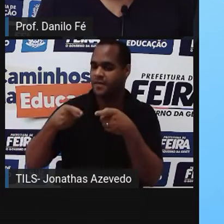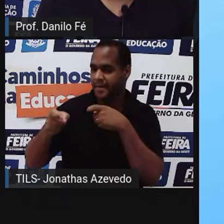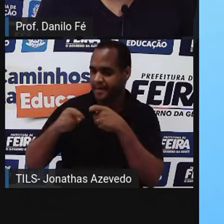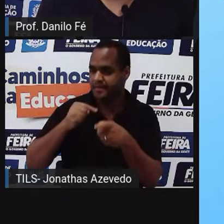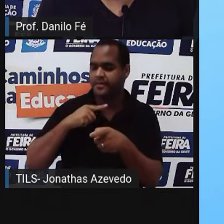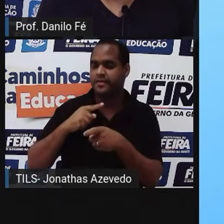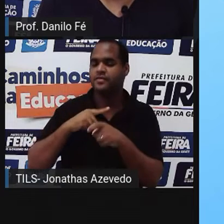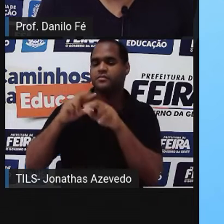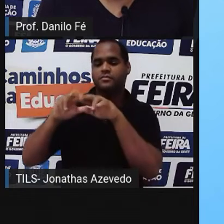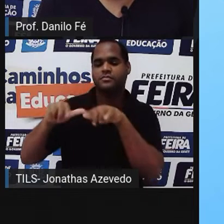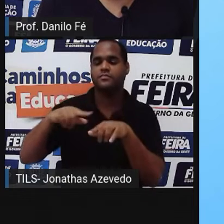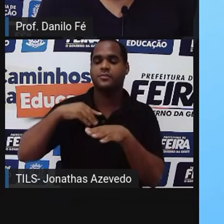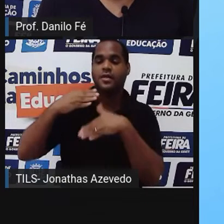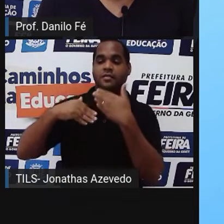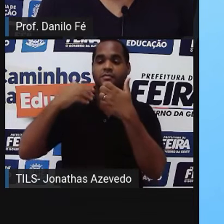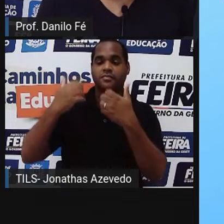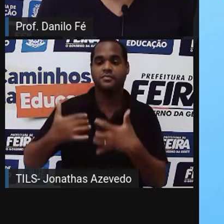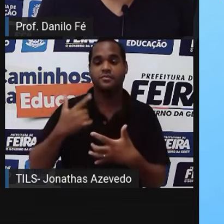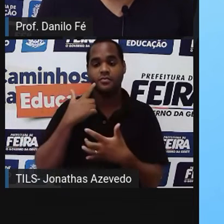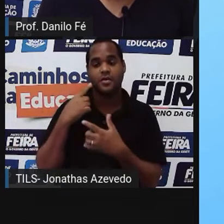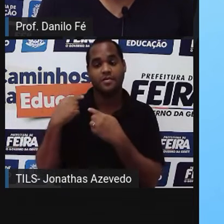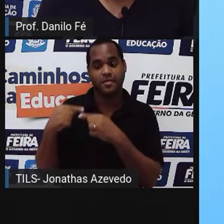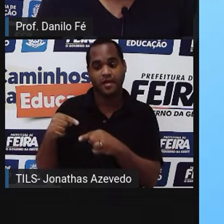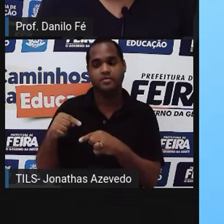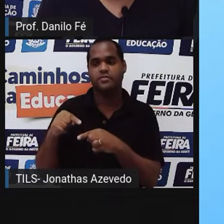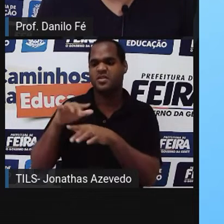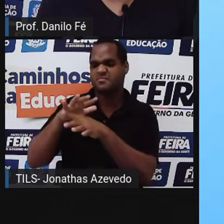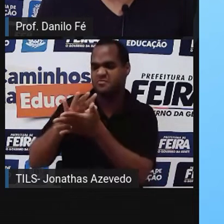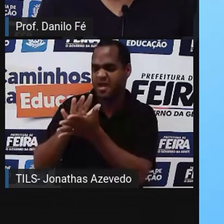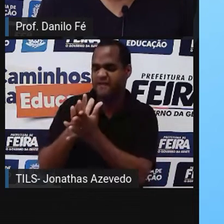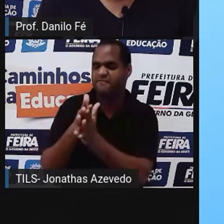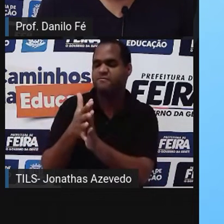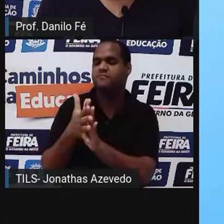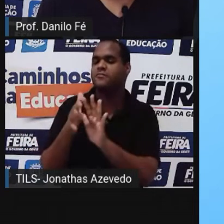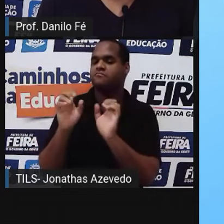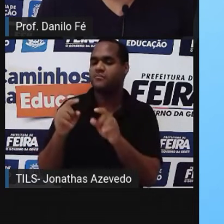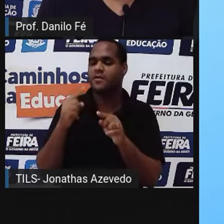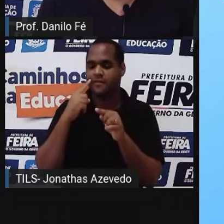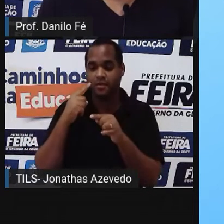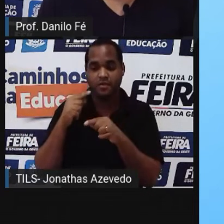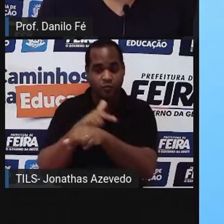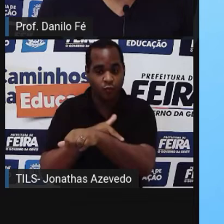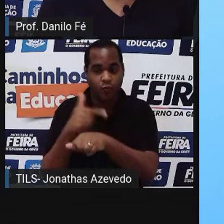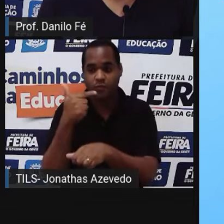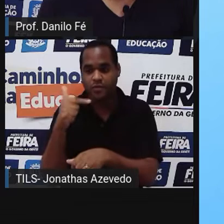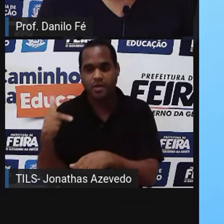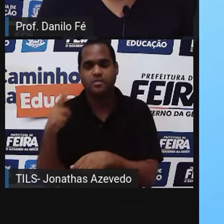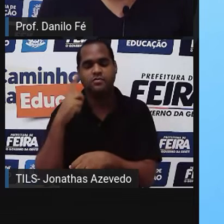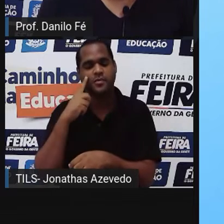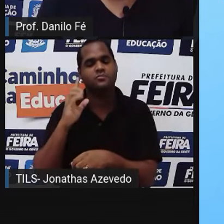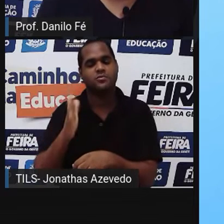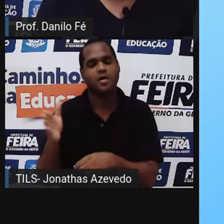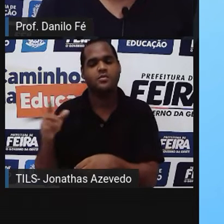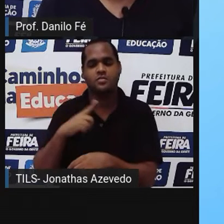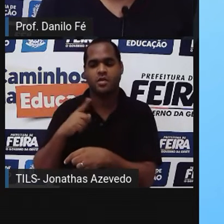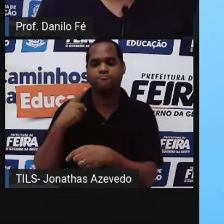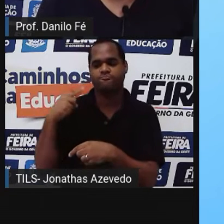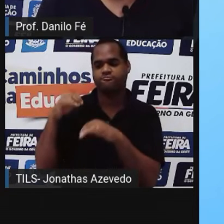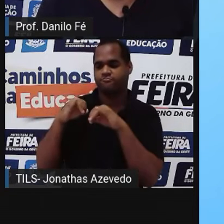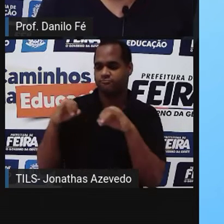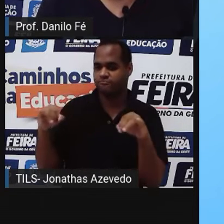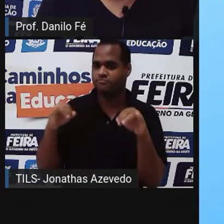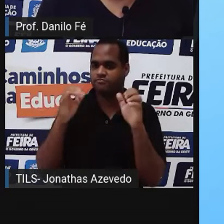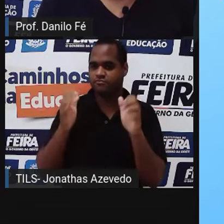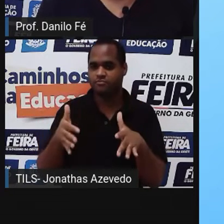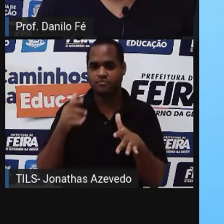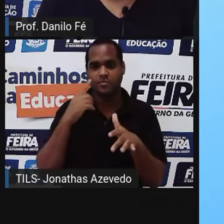Harbor, cometendo um dos ataques mais brutais e covardes que já se teve notícia, que